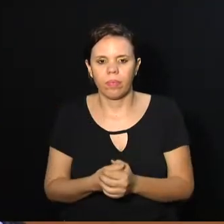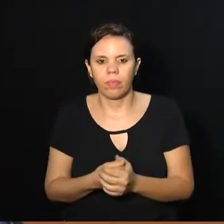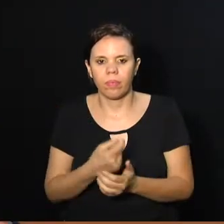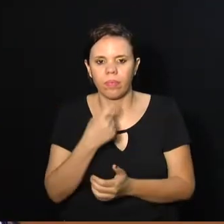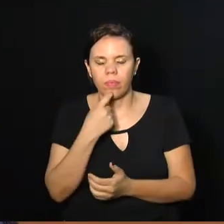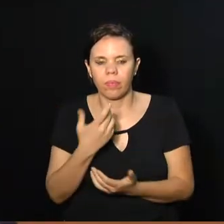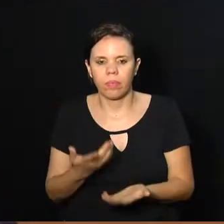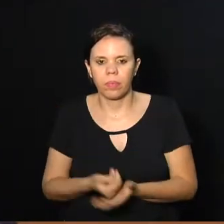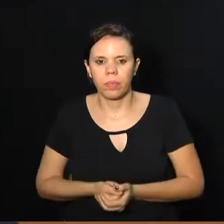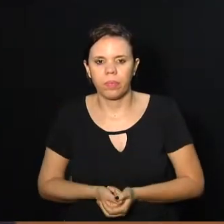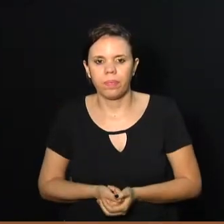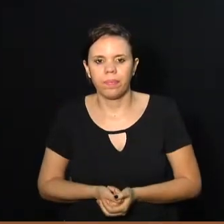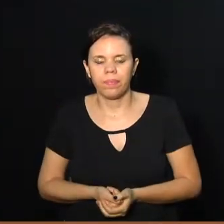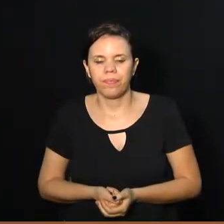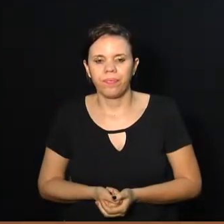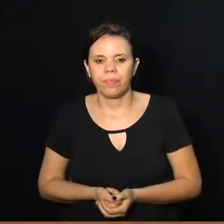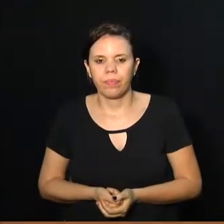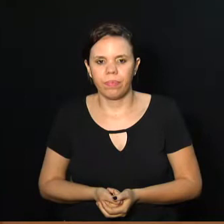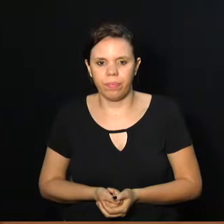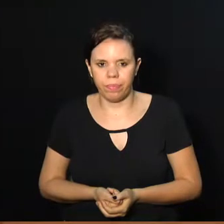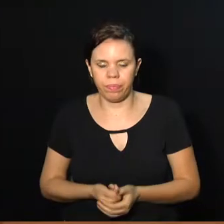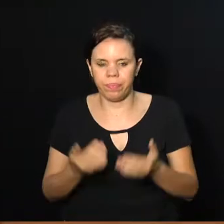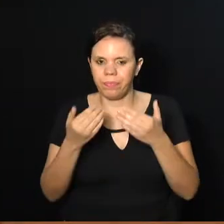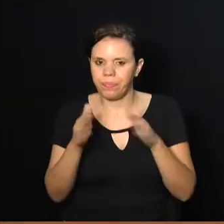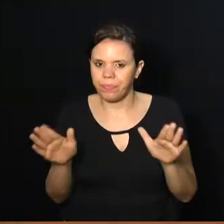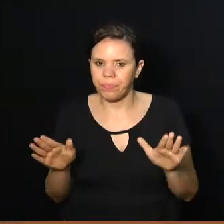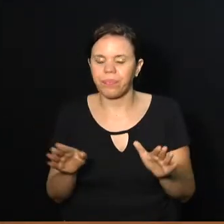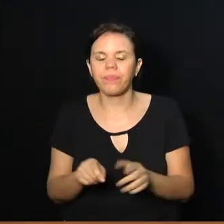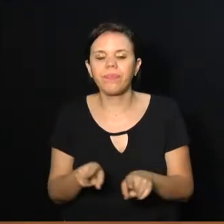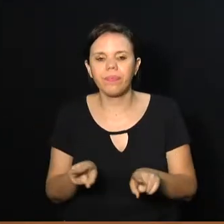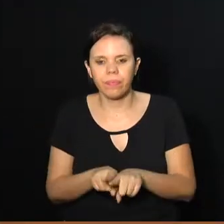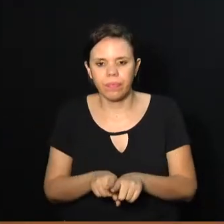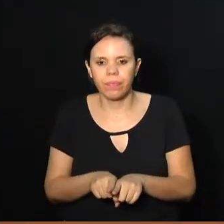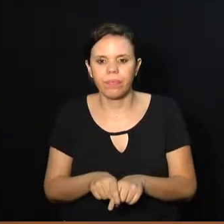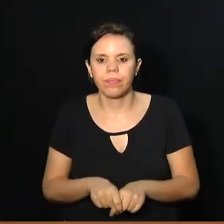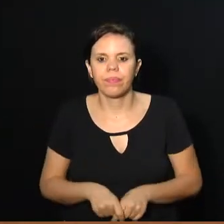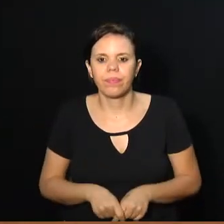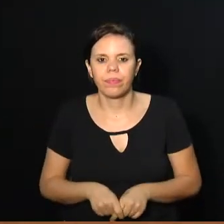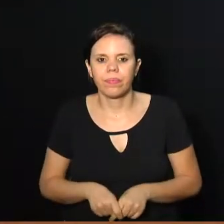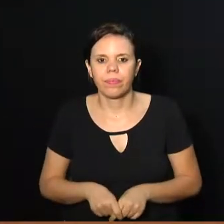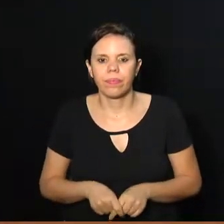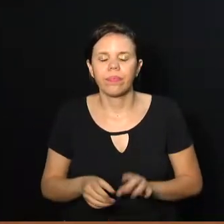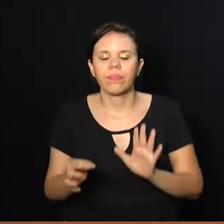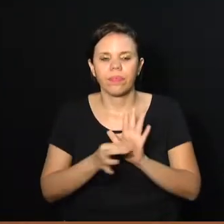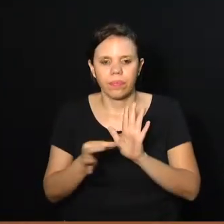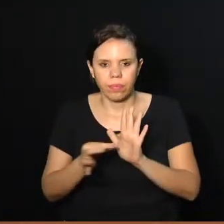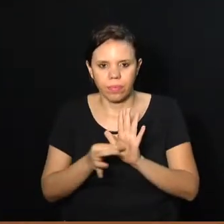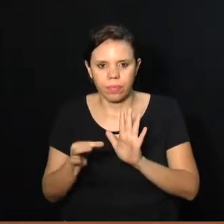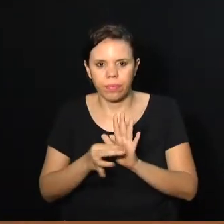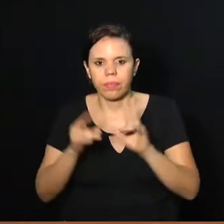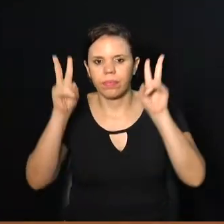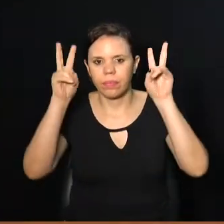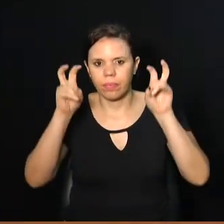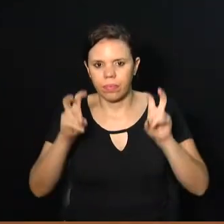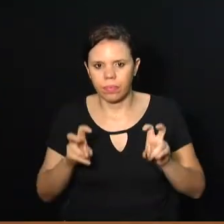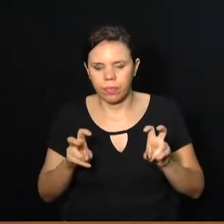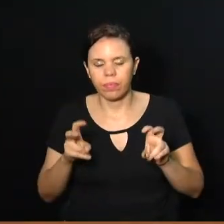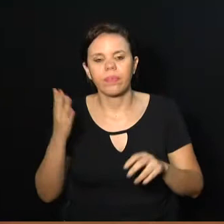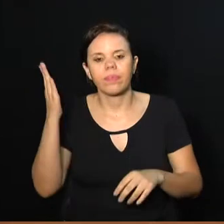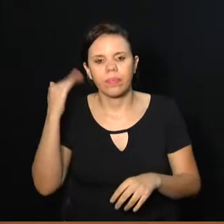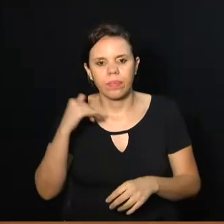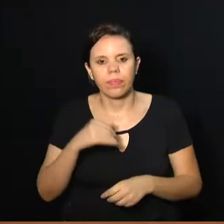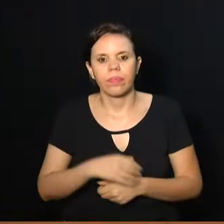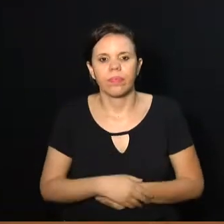né? Então, fico aberto também para sugestões de temas. A gente sabe que